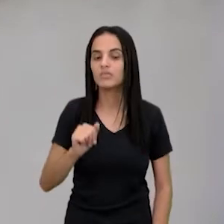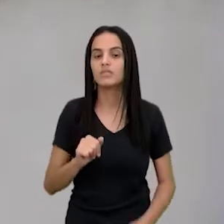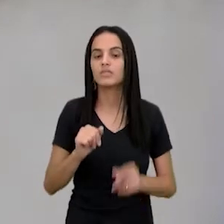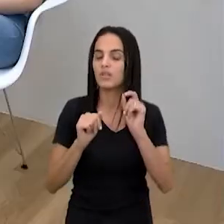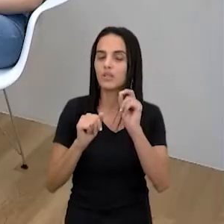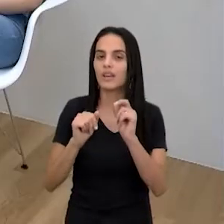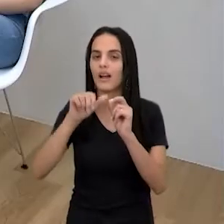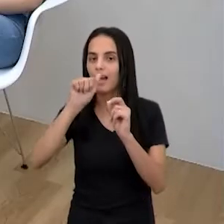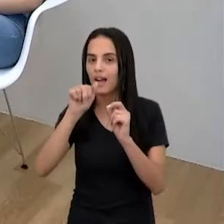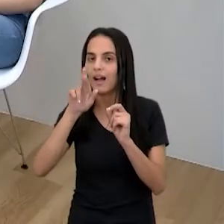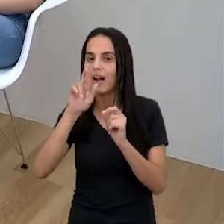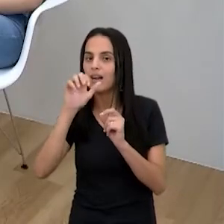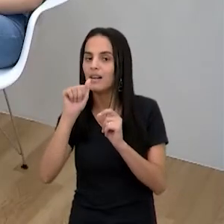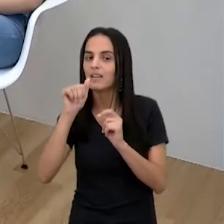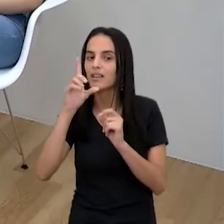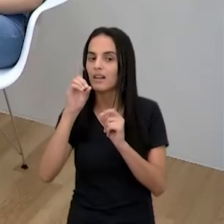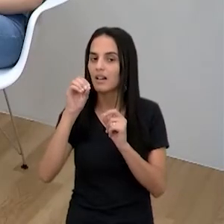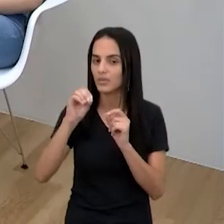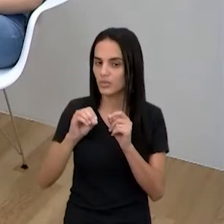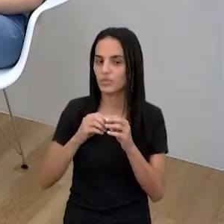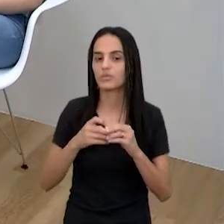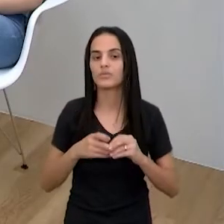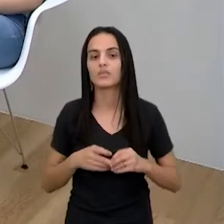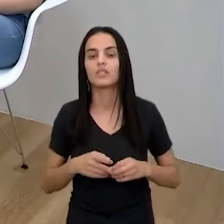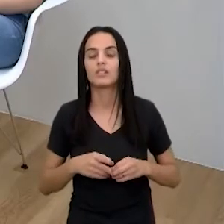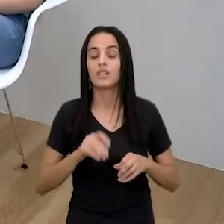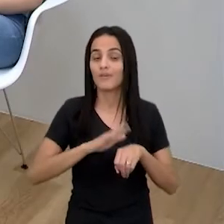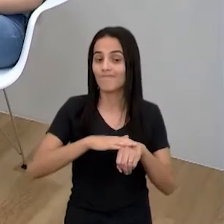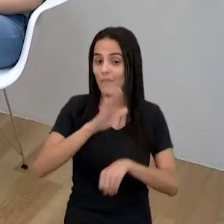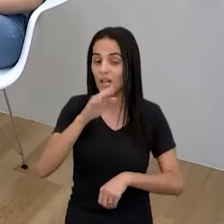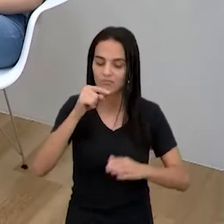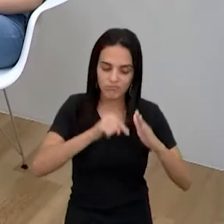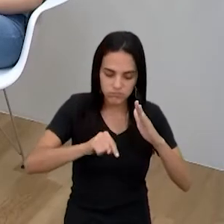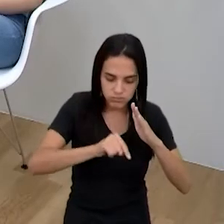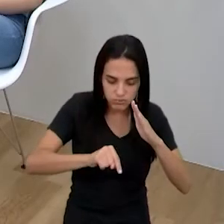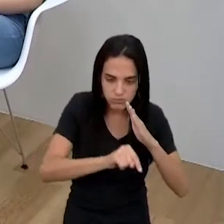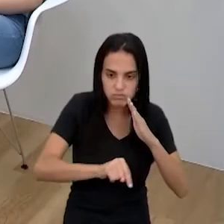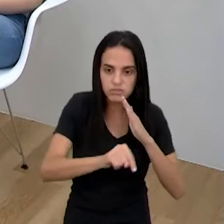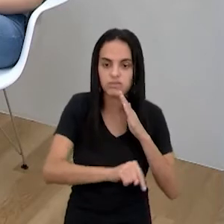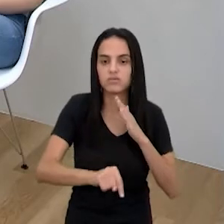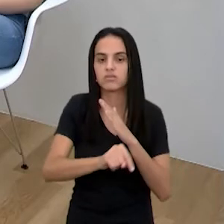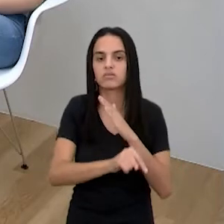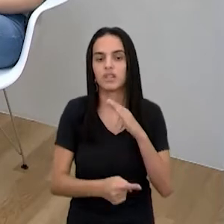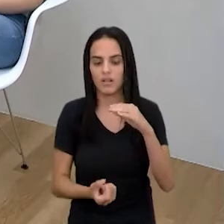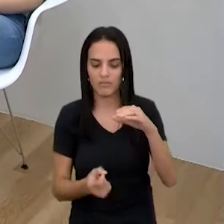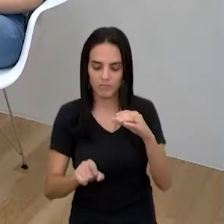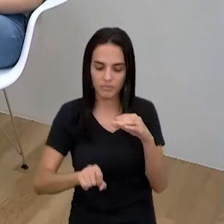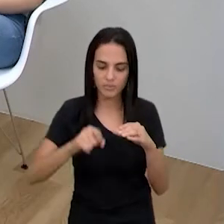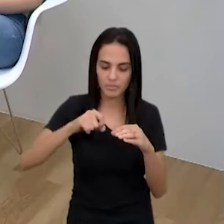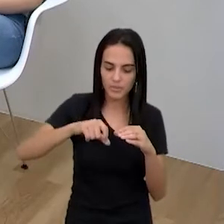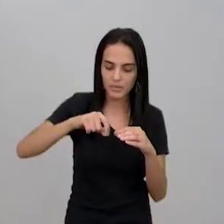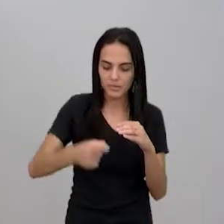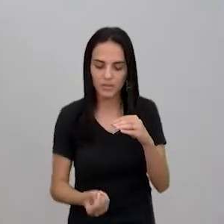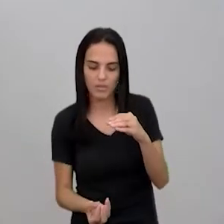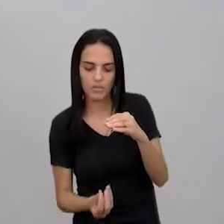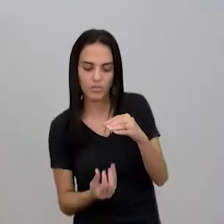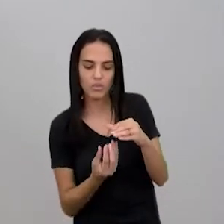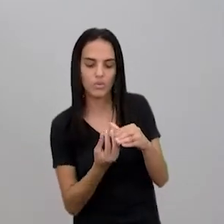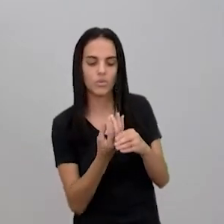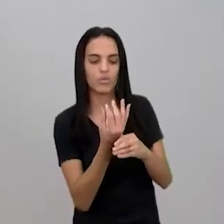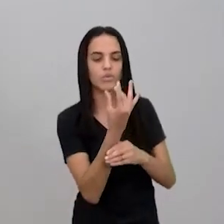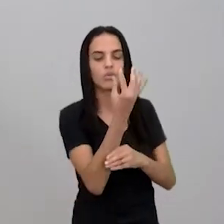esses aspectos, juntando aí as questões da biologia com as questões da história. E aí, gente, né? Vamos então ver um